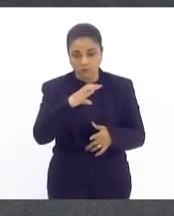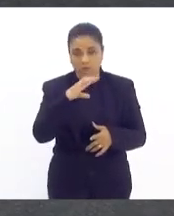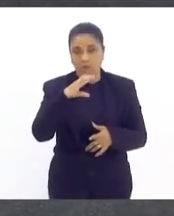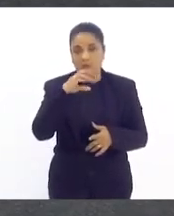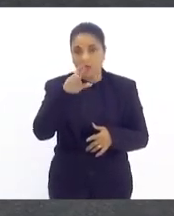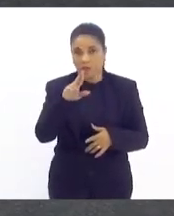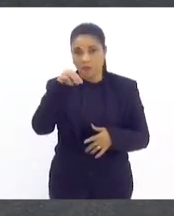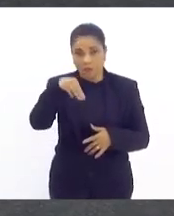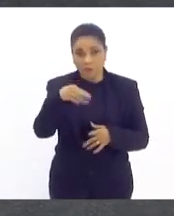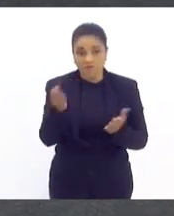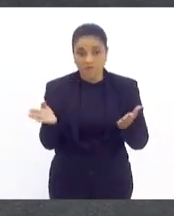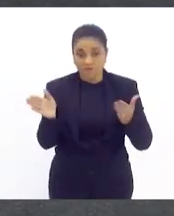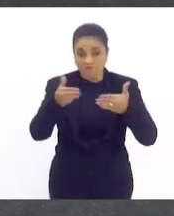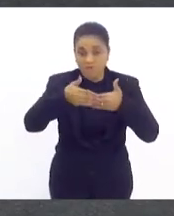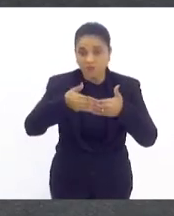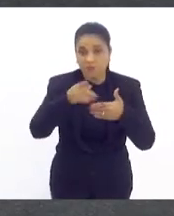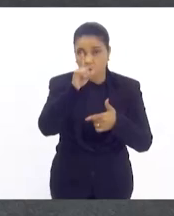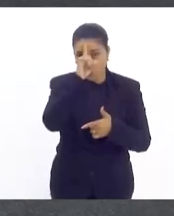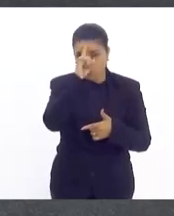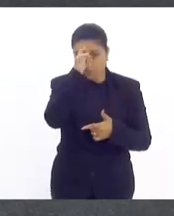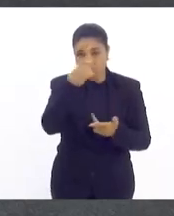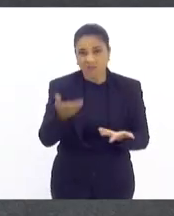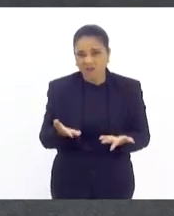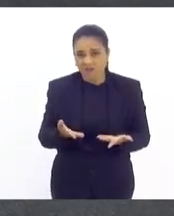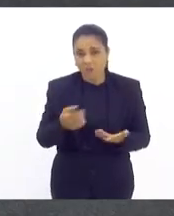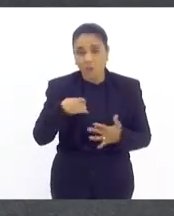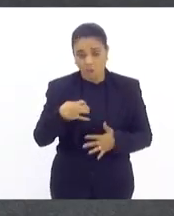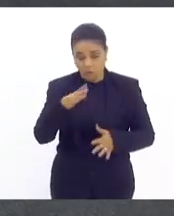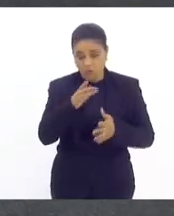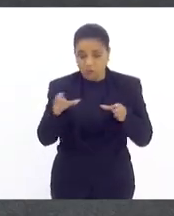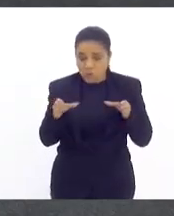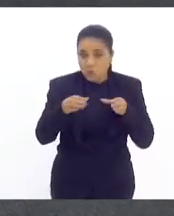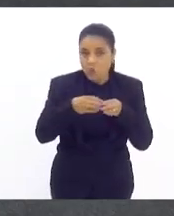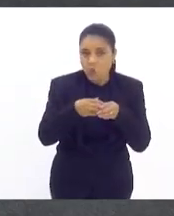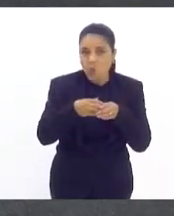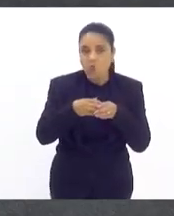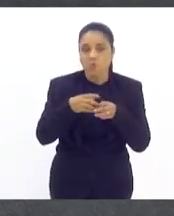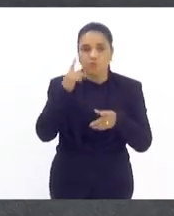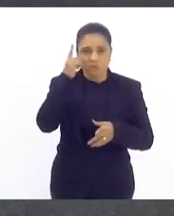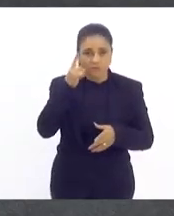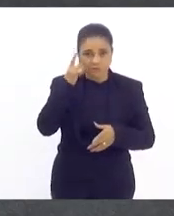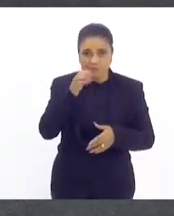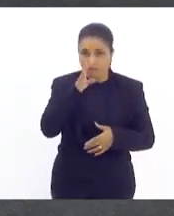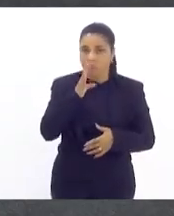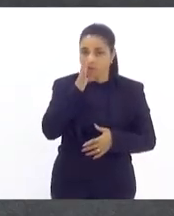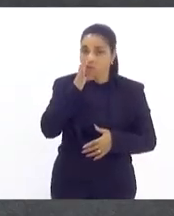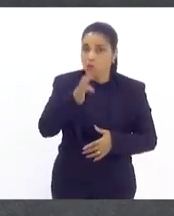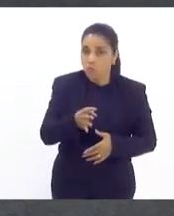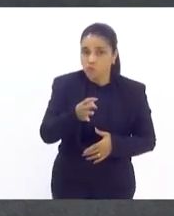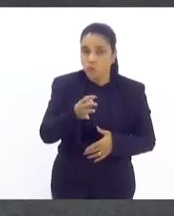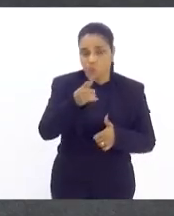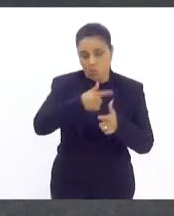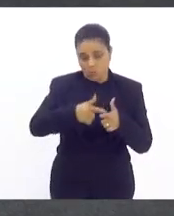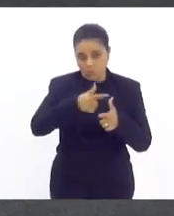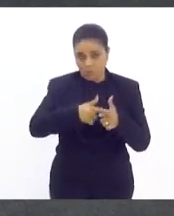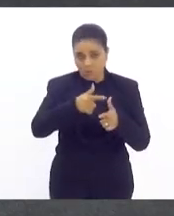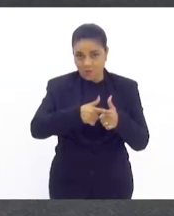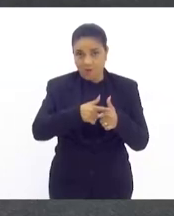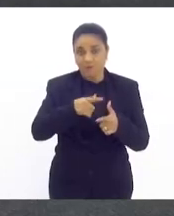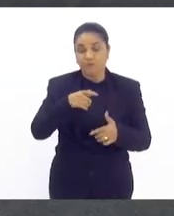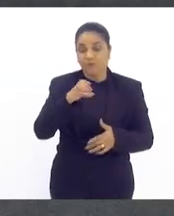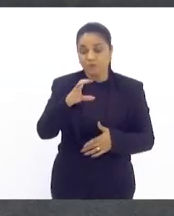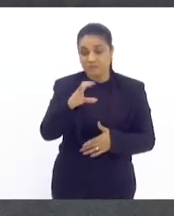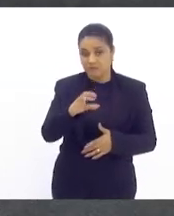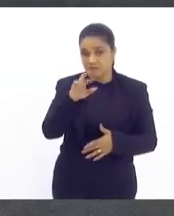fechar o hospital ou seja quando nós denunciamos esse tipo de situação CRM reagiu muito mal